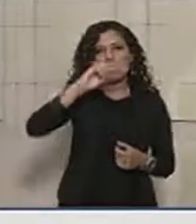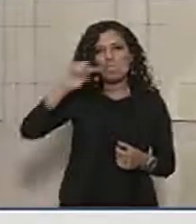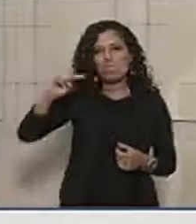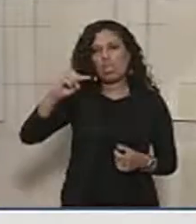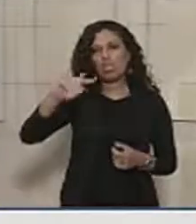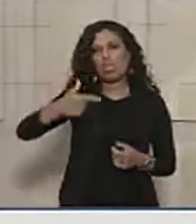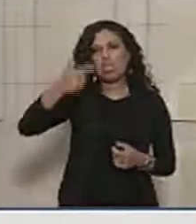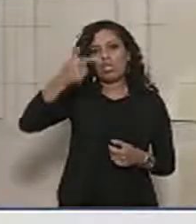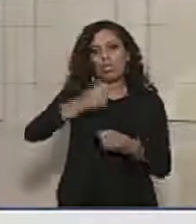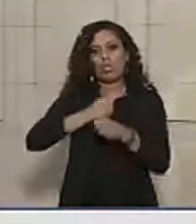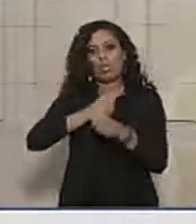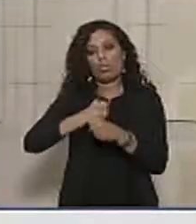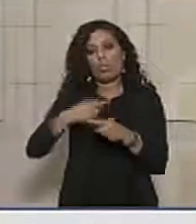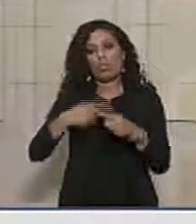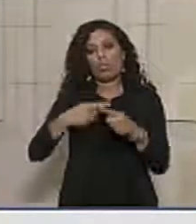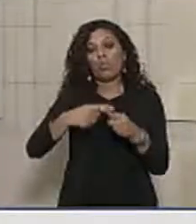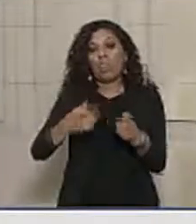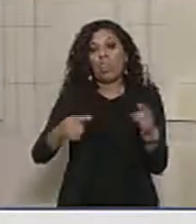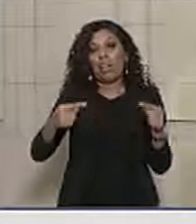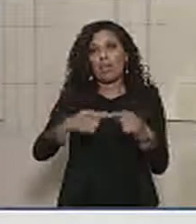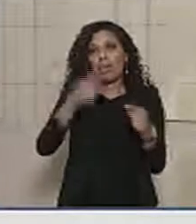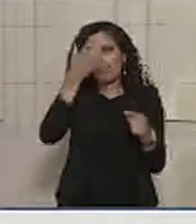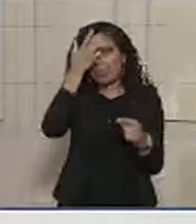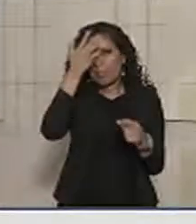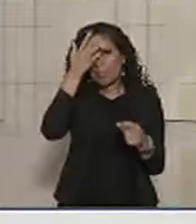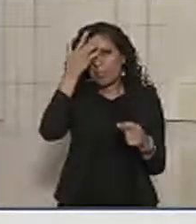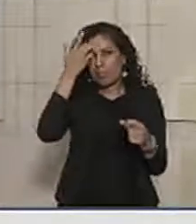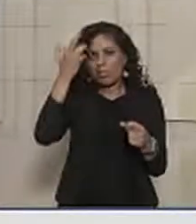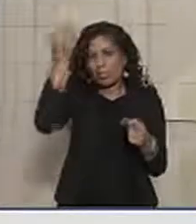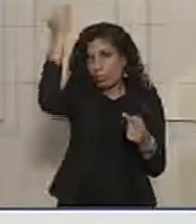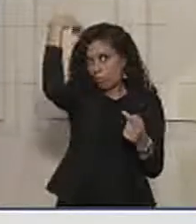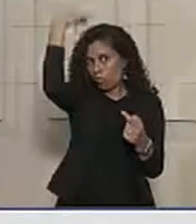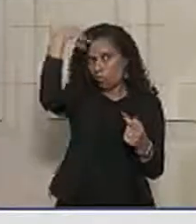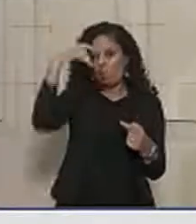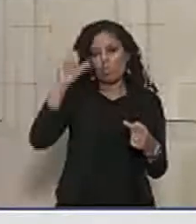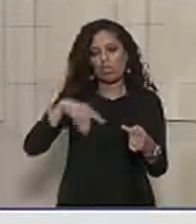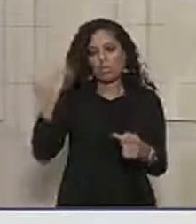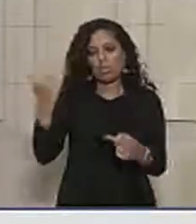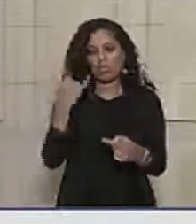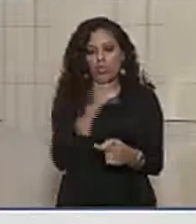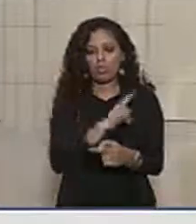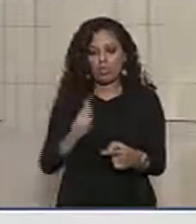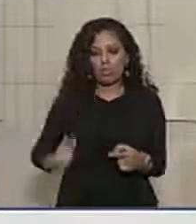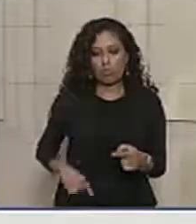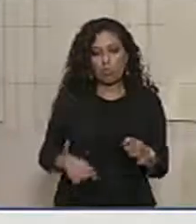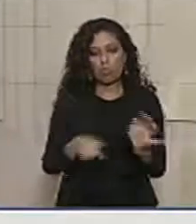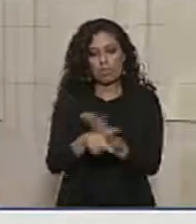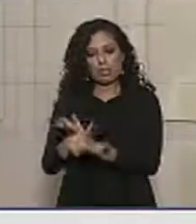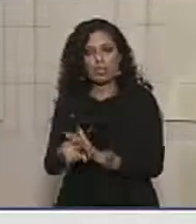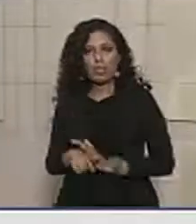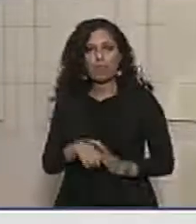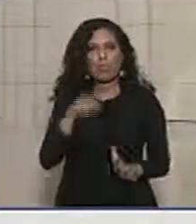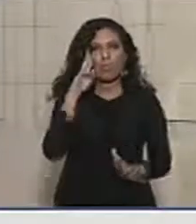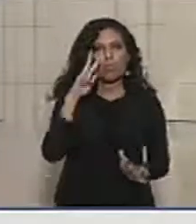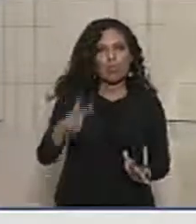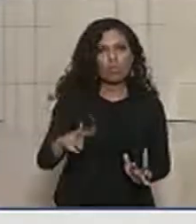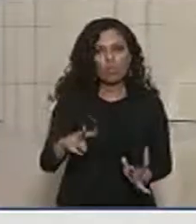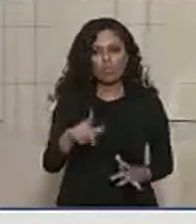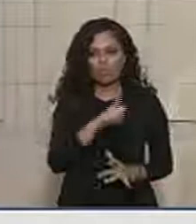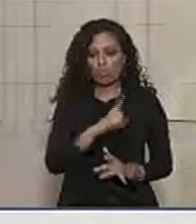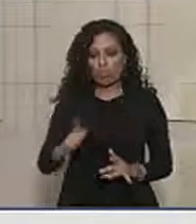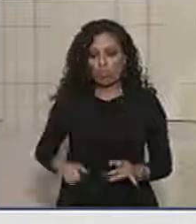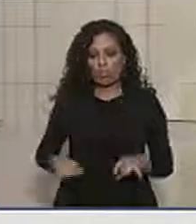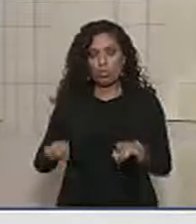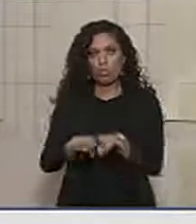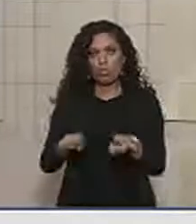formação neurológica da criança. É importante que a sociedade e os governantes sejam mais esclarecidos sobre os sintomas da